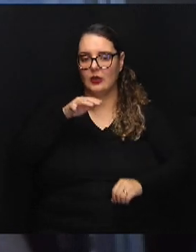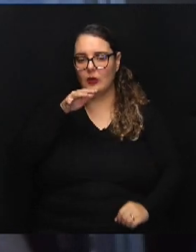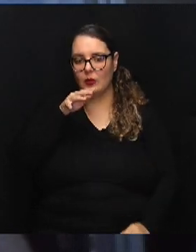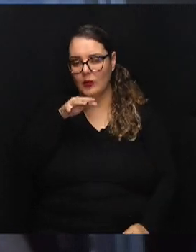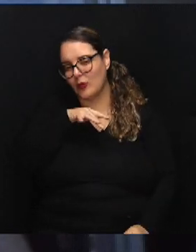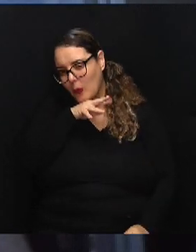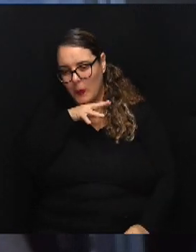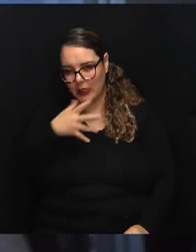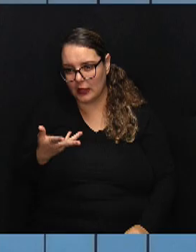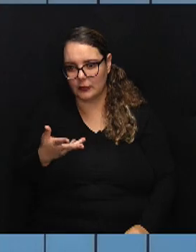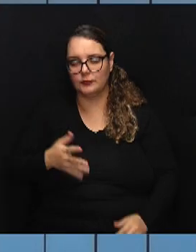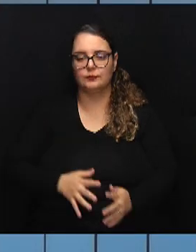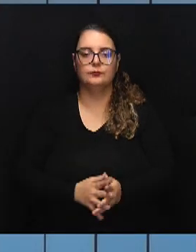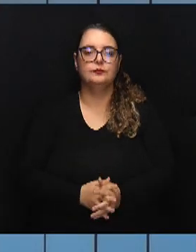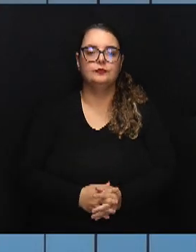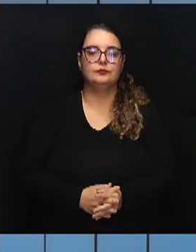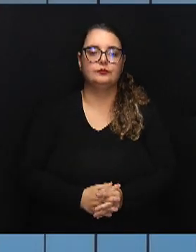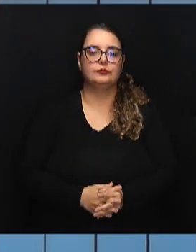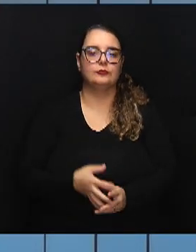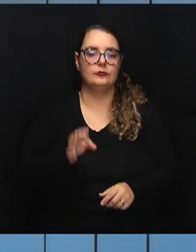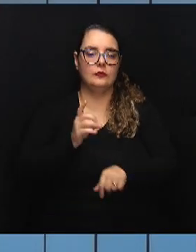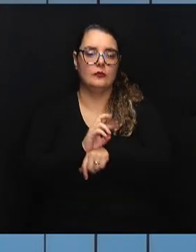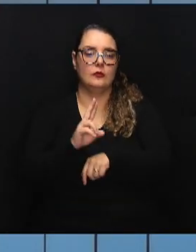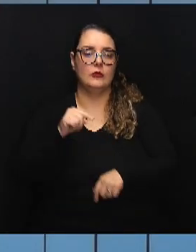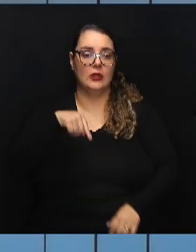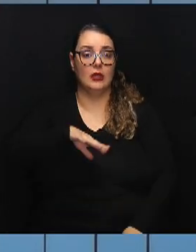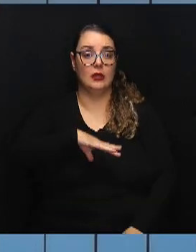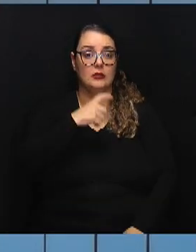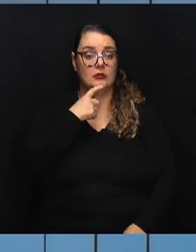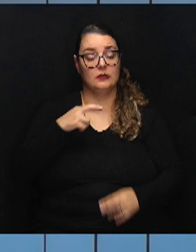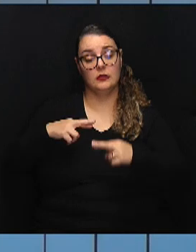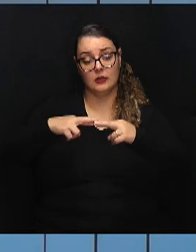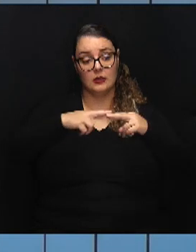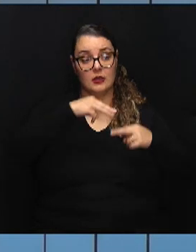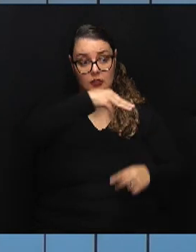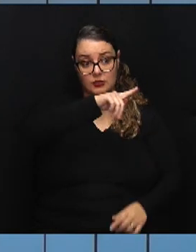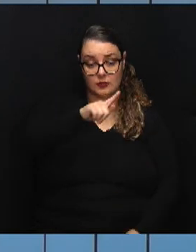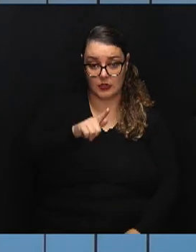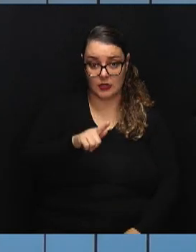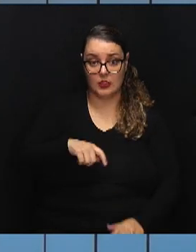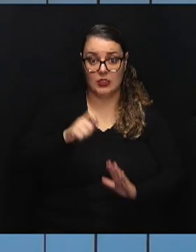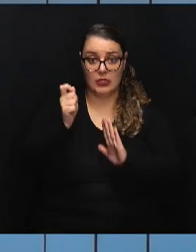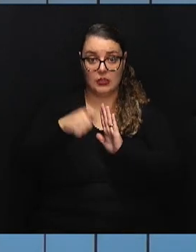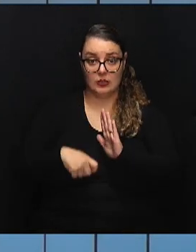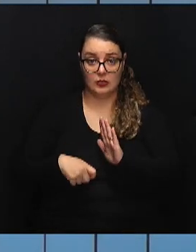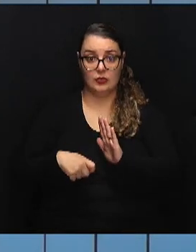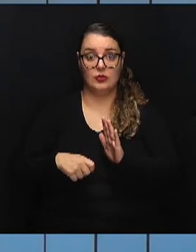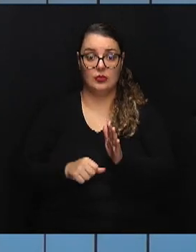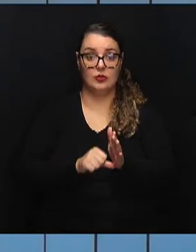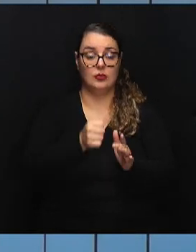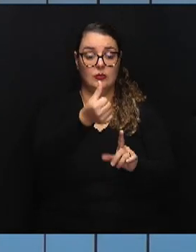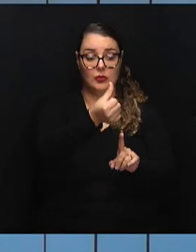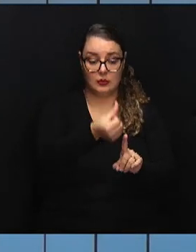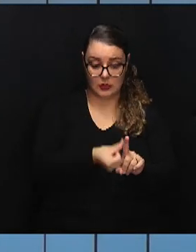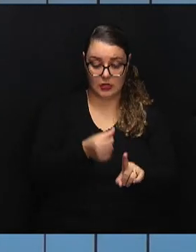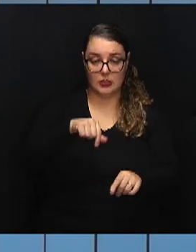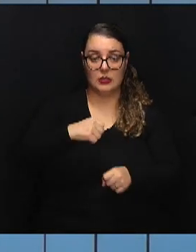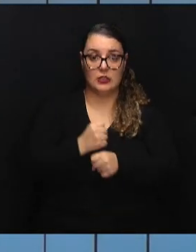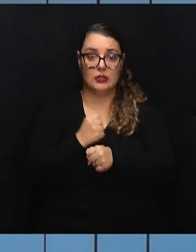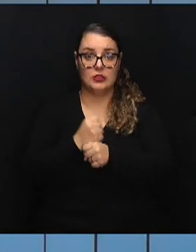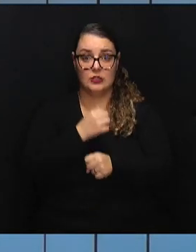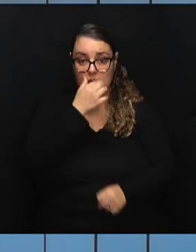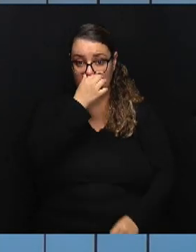sangue para o cérebro. Certo, doutora. Em Campinas, a rede Mário Gatti registrou somente no primeiro semestre deste